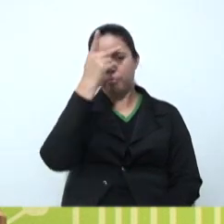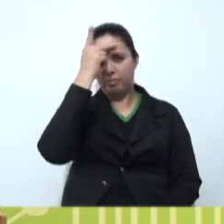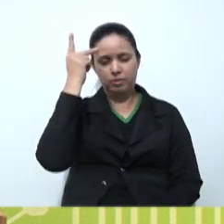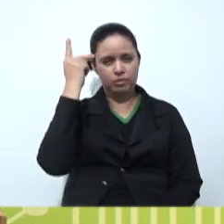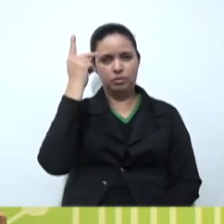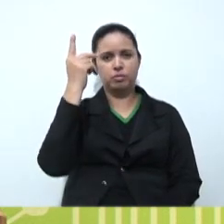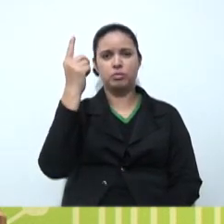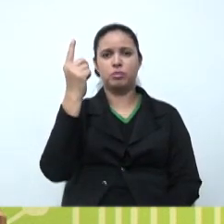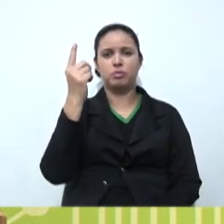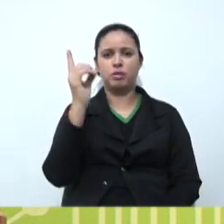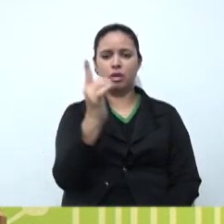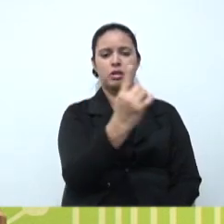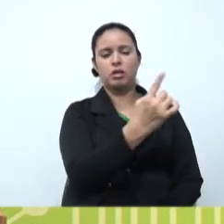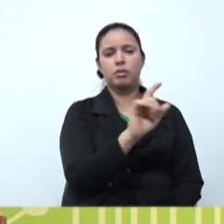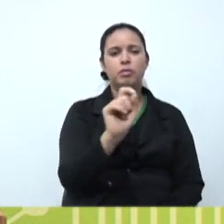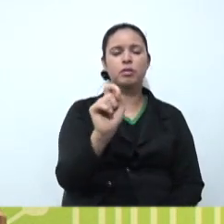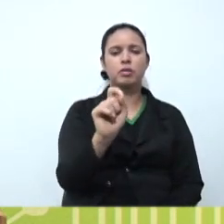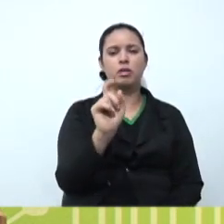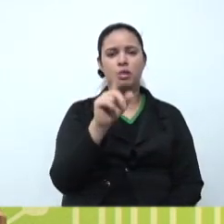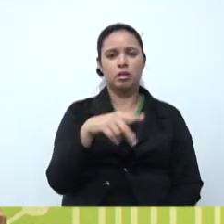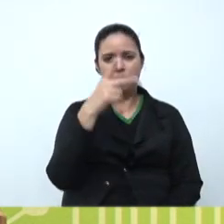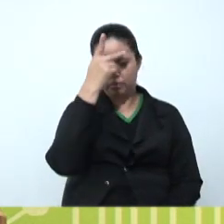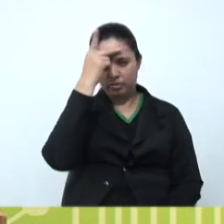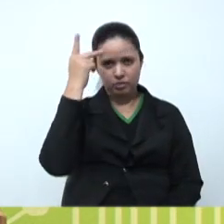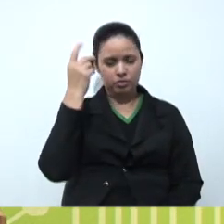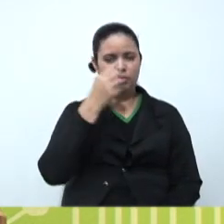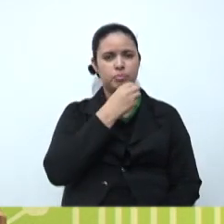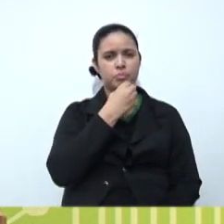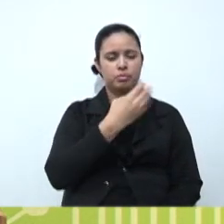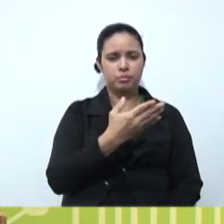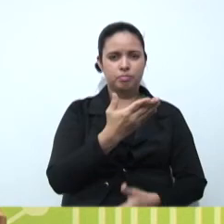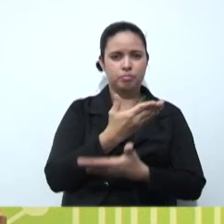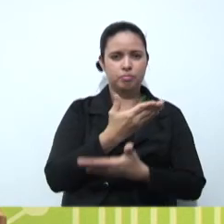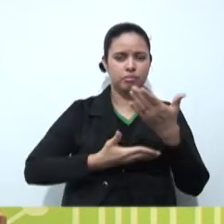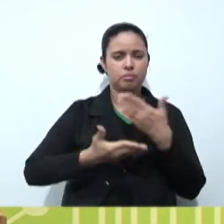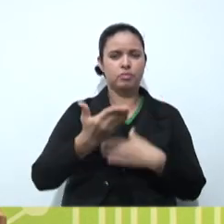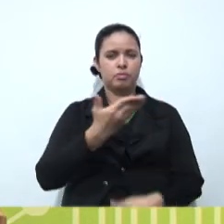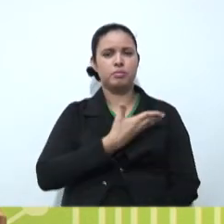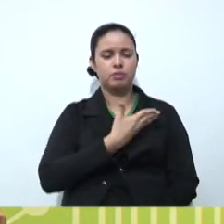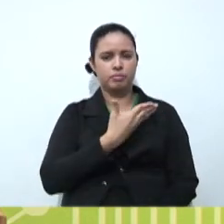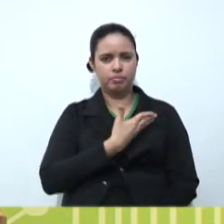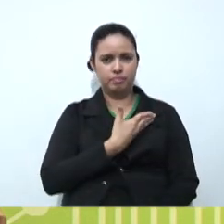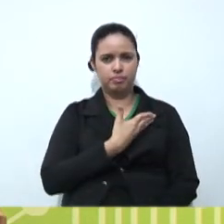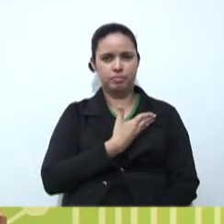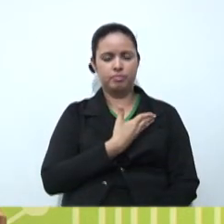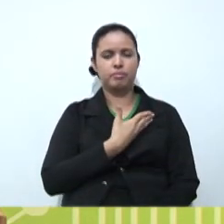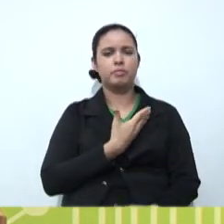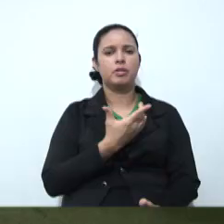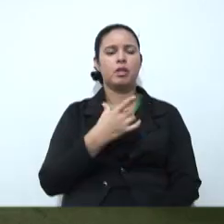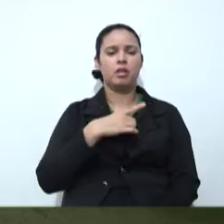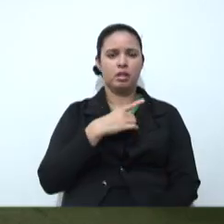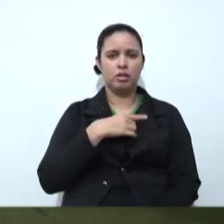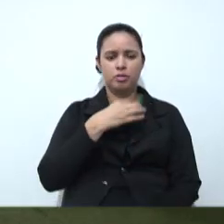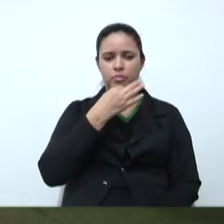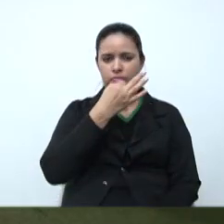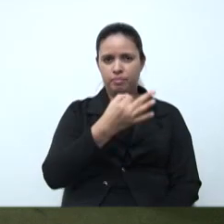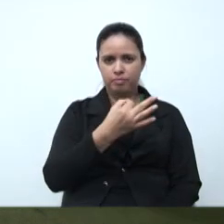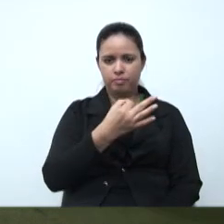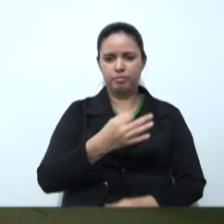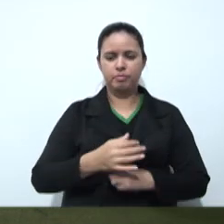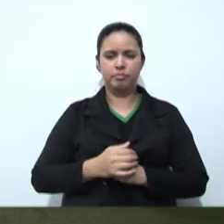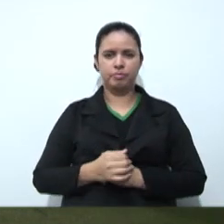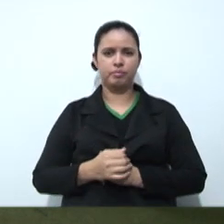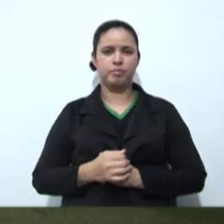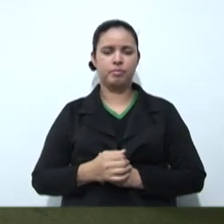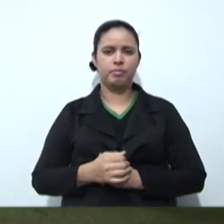se candidatando para verificar se são pessoas que têm boa passagem, que têm boa amizade. Não é isso, professor? Tem comentário aí de aluno? Como é que estamos